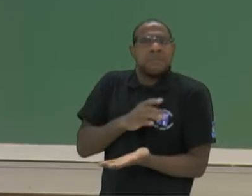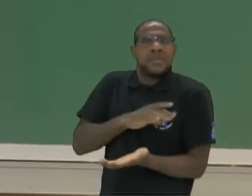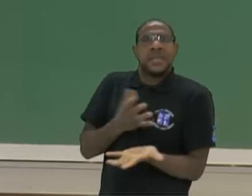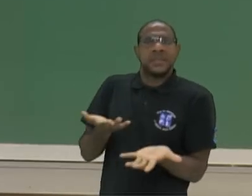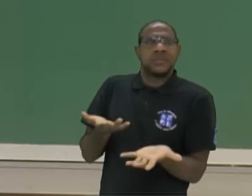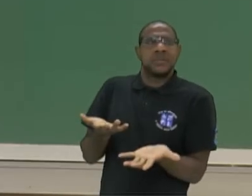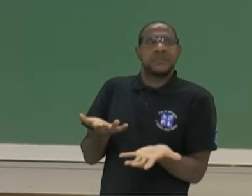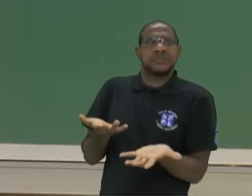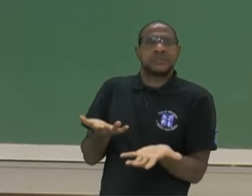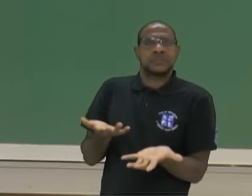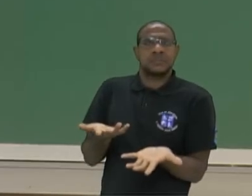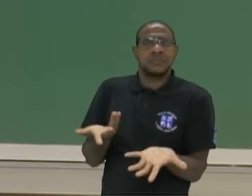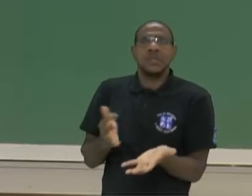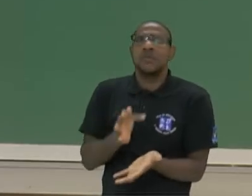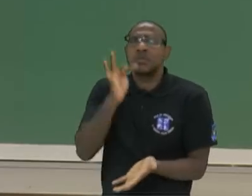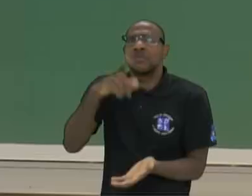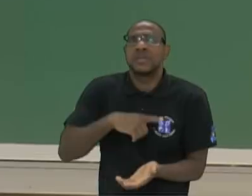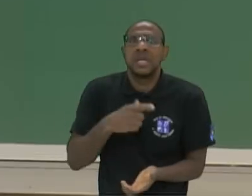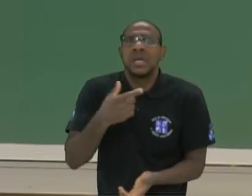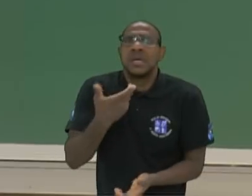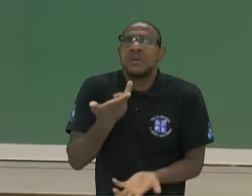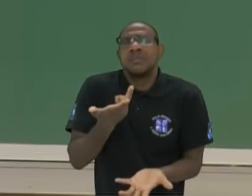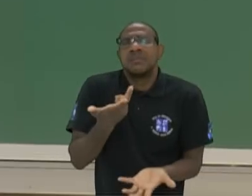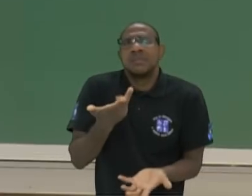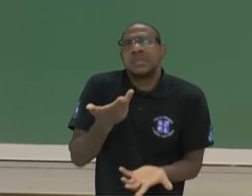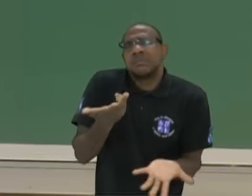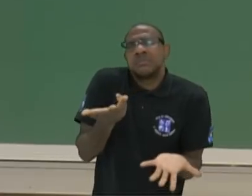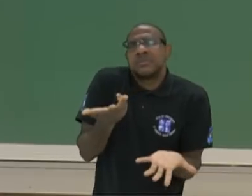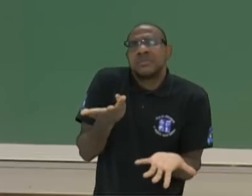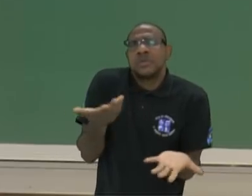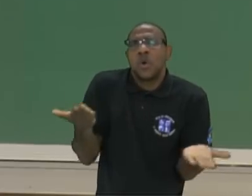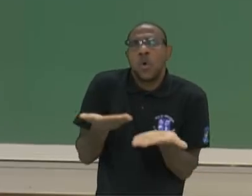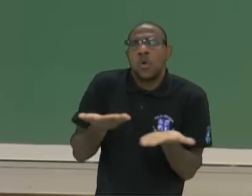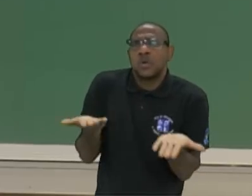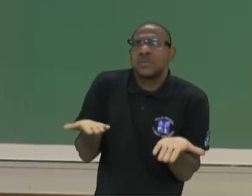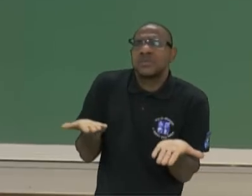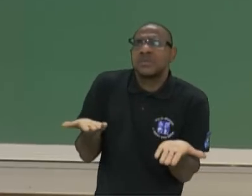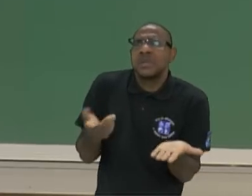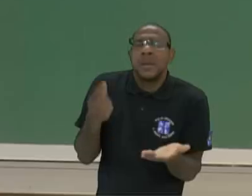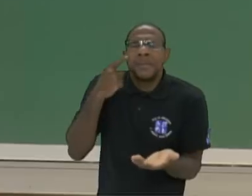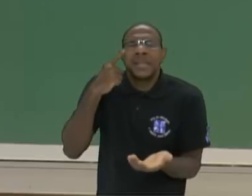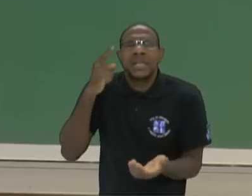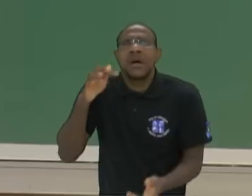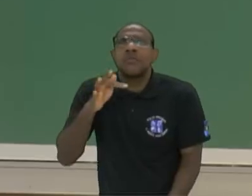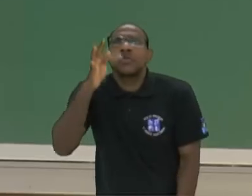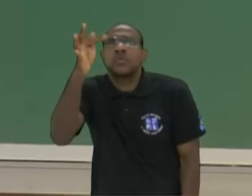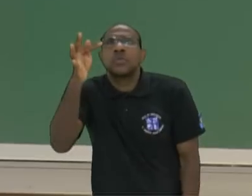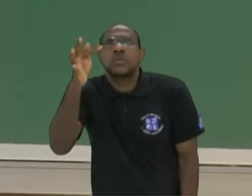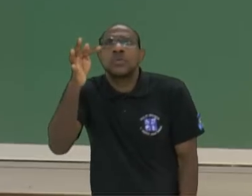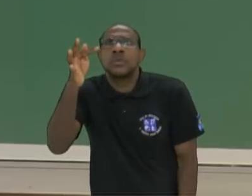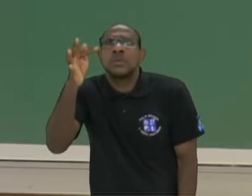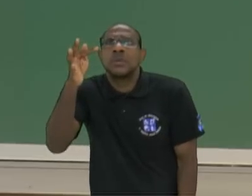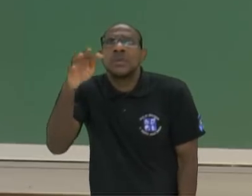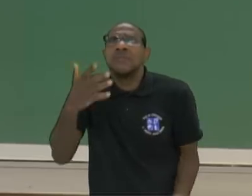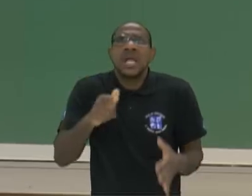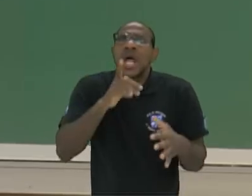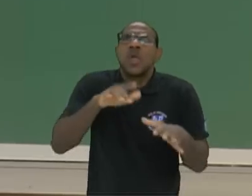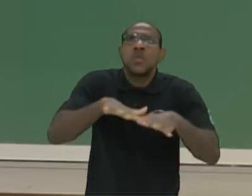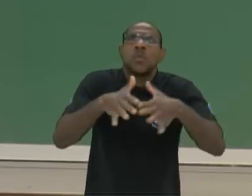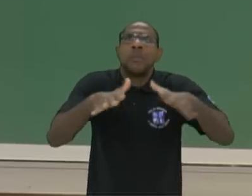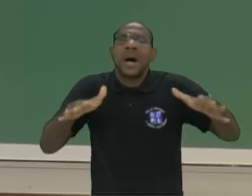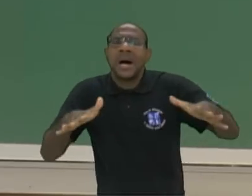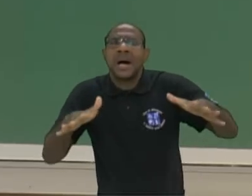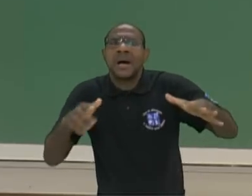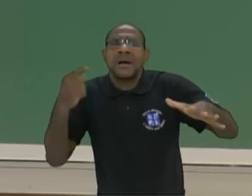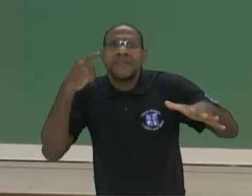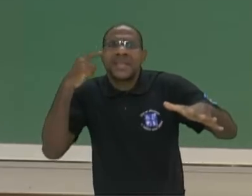anos, tem mais plástico que peixe. Quer dizer, quando você tiver mais ou menos com a minha idade, não vai ter peixe, vai ter mais plástico no mar que peixe. Pensa